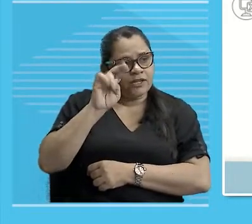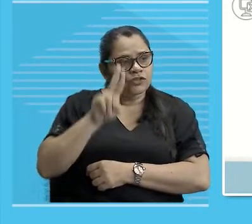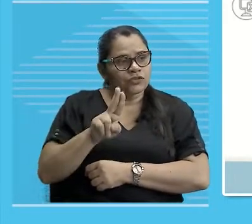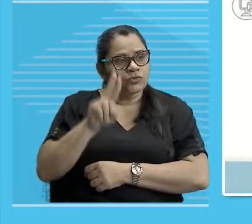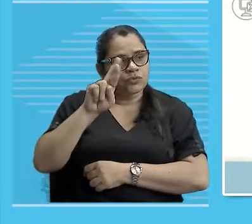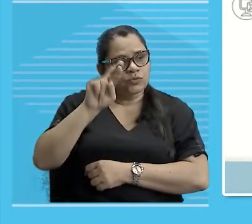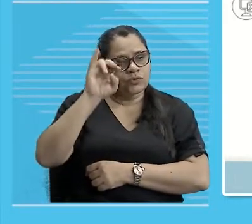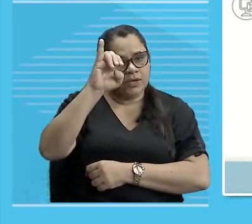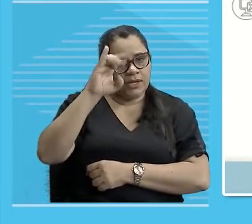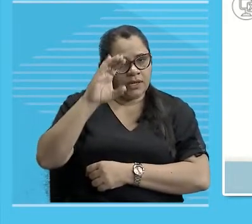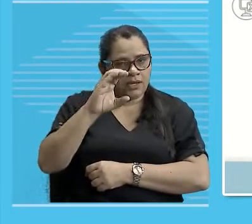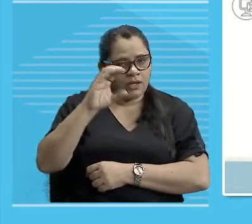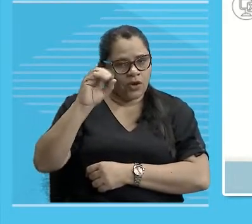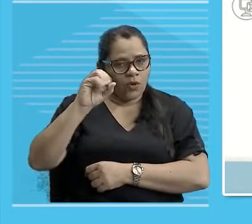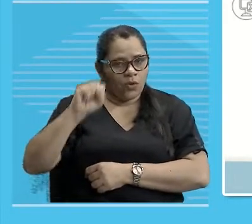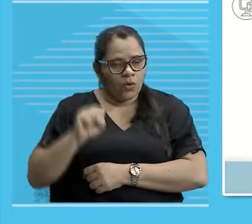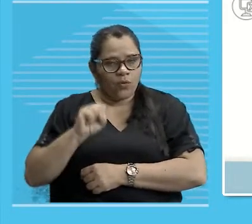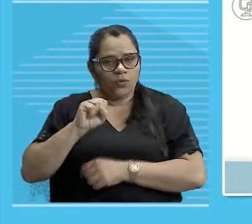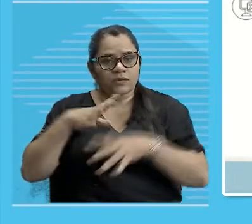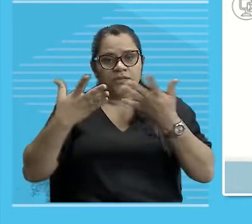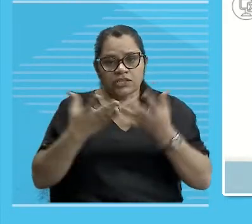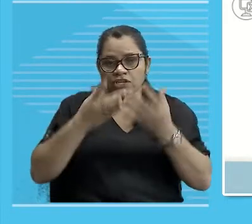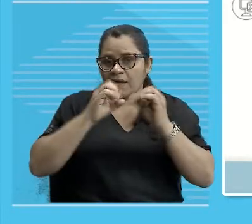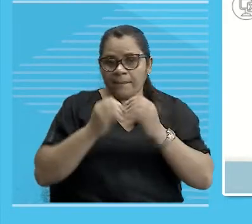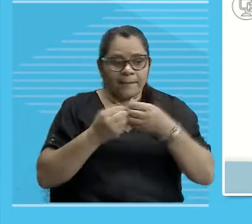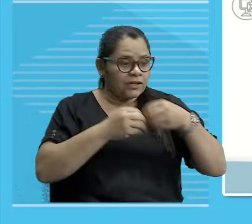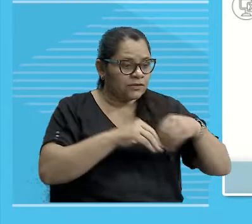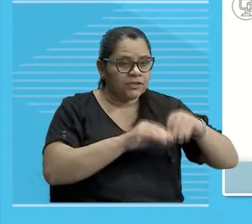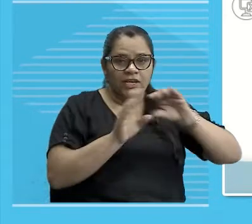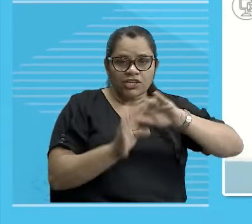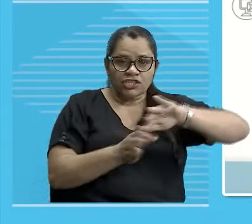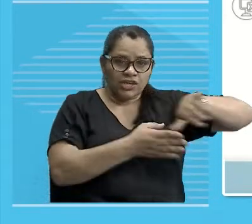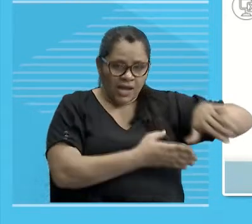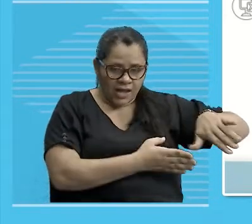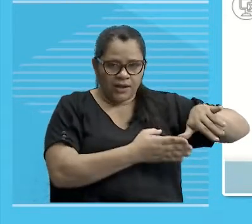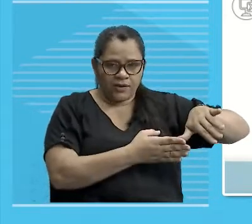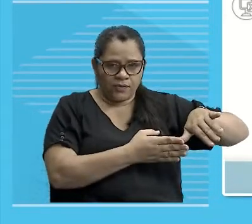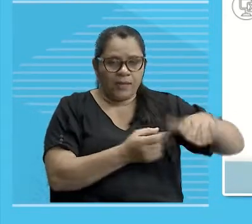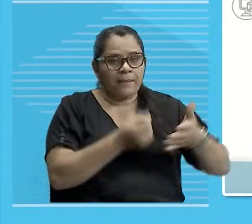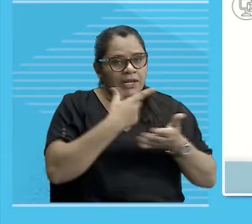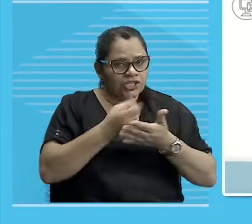medicamentos de escolha para se fazer sedação de paciente.